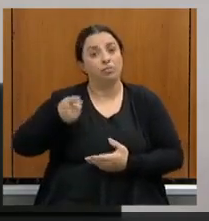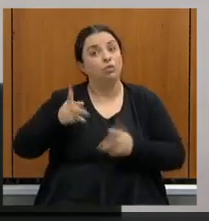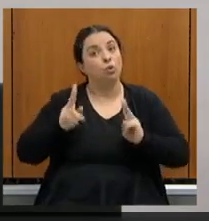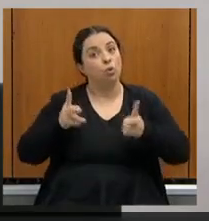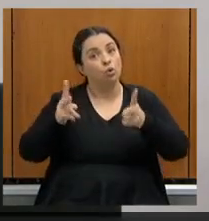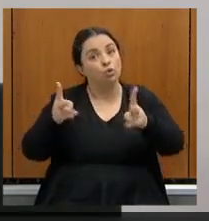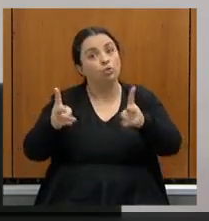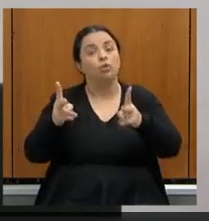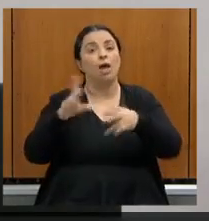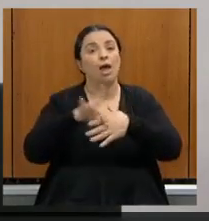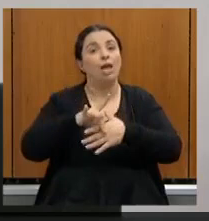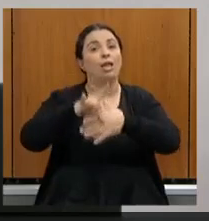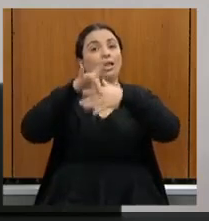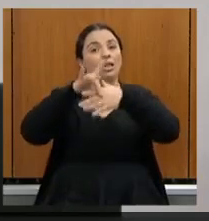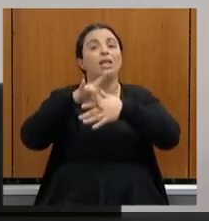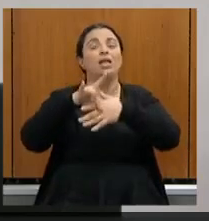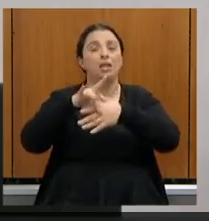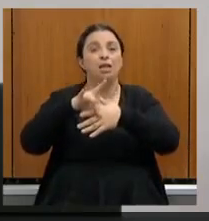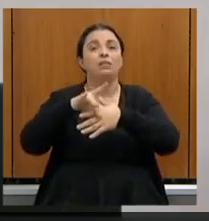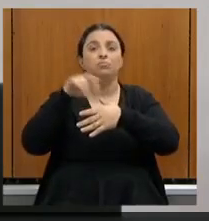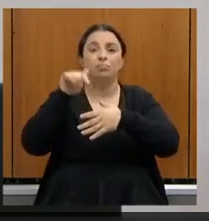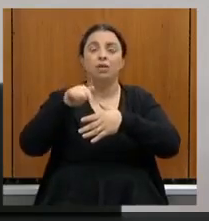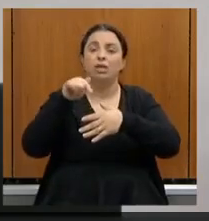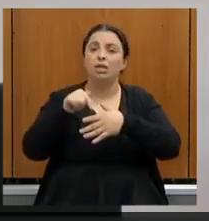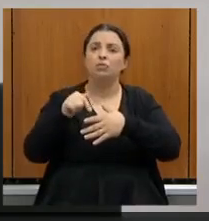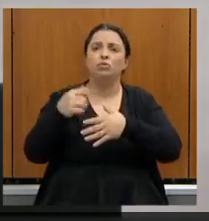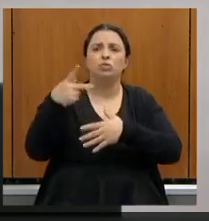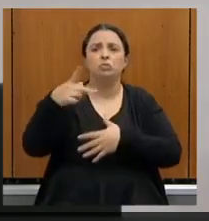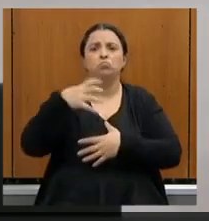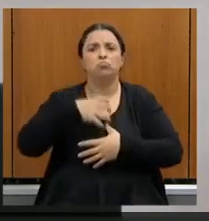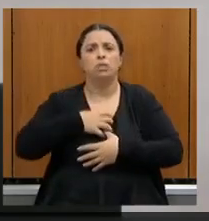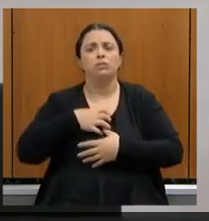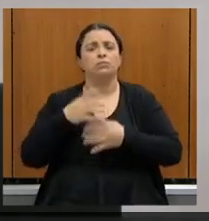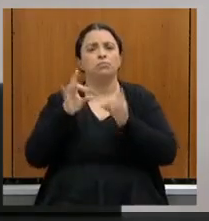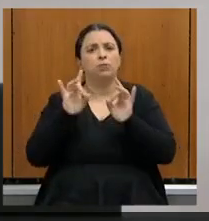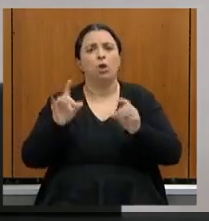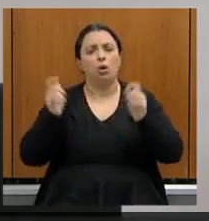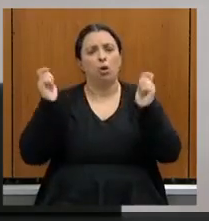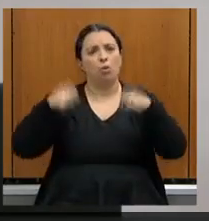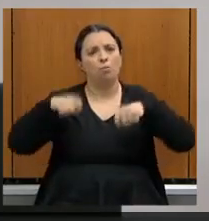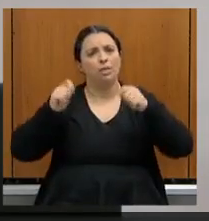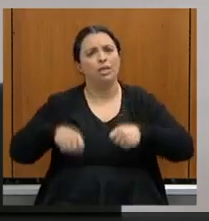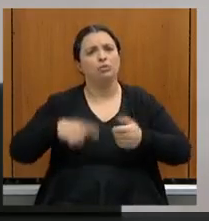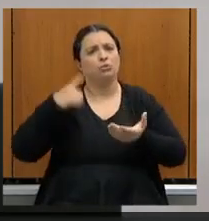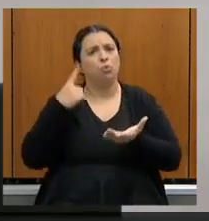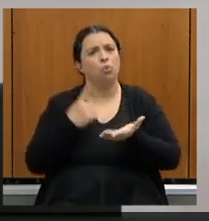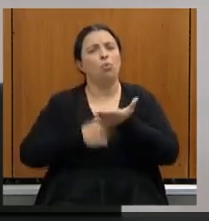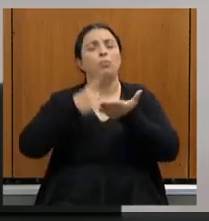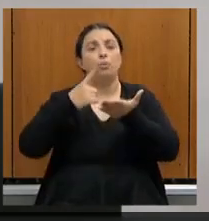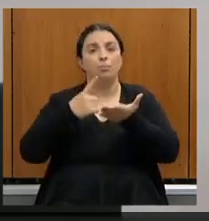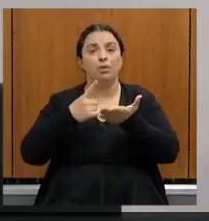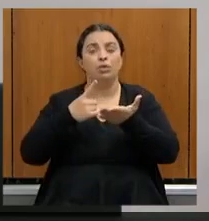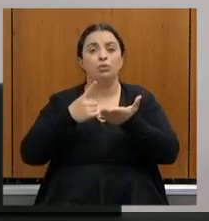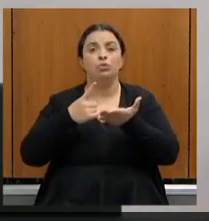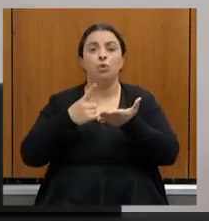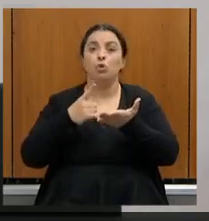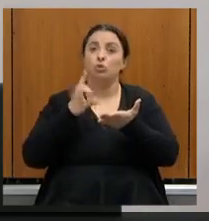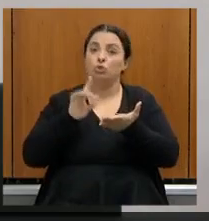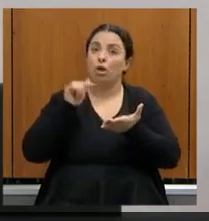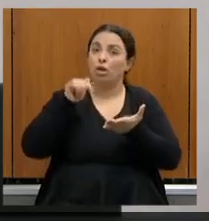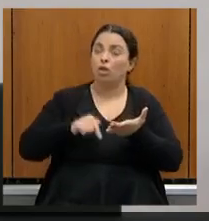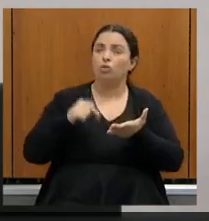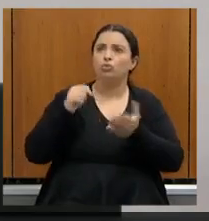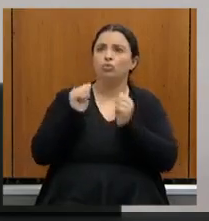conduzindo da forma que o senhor tem conduzido com competência com comprometimento não só com nós com nossos